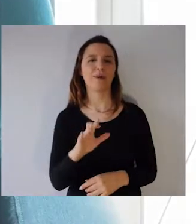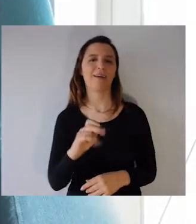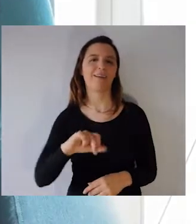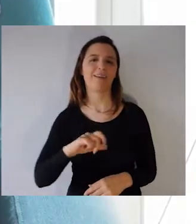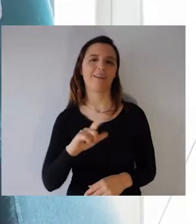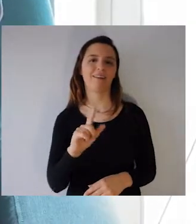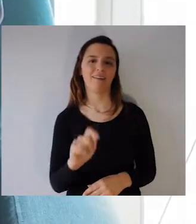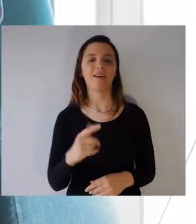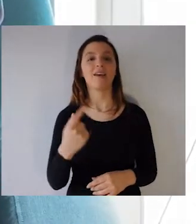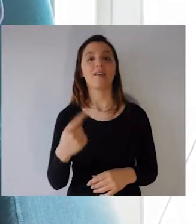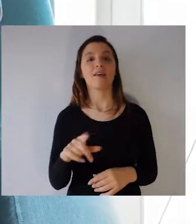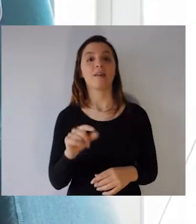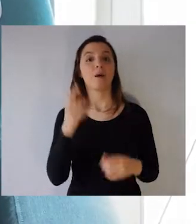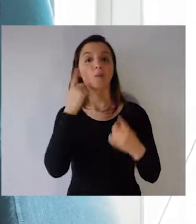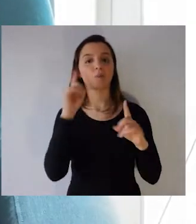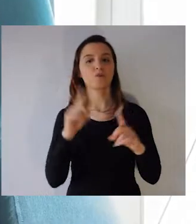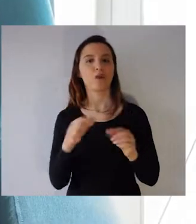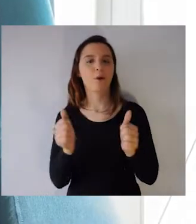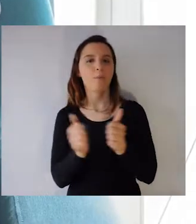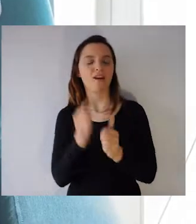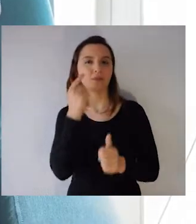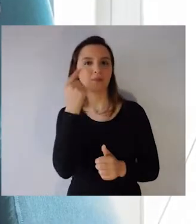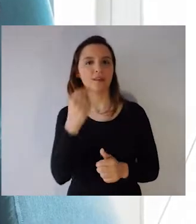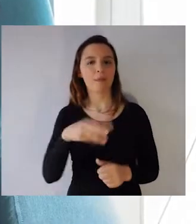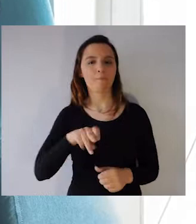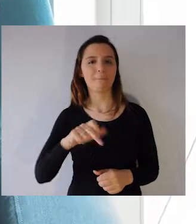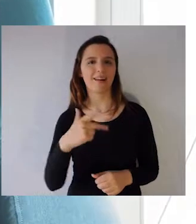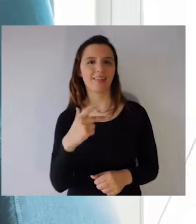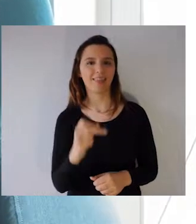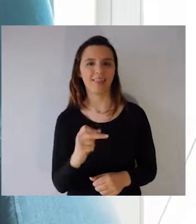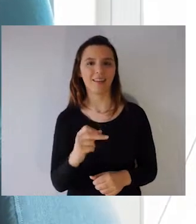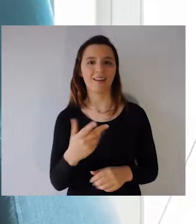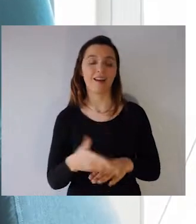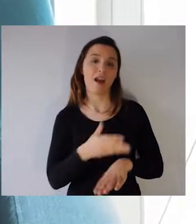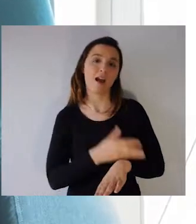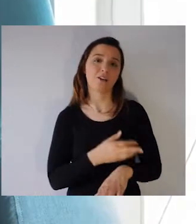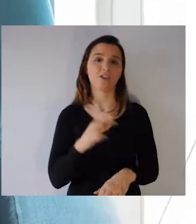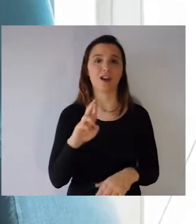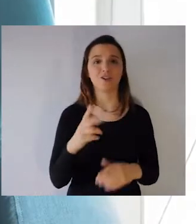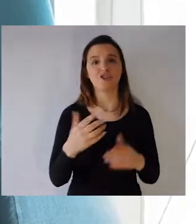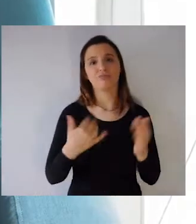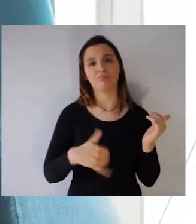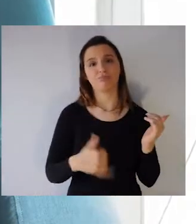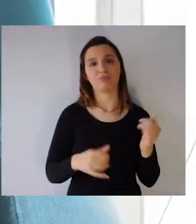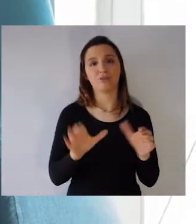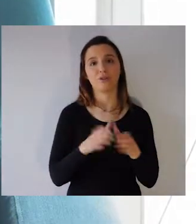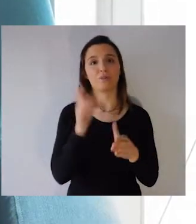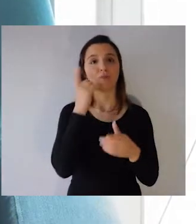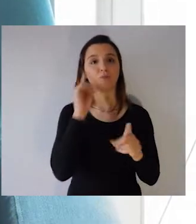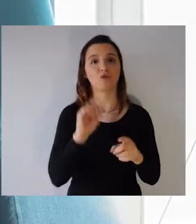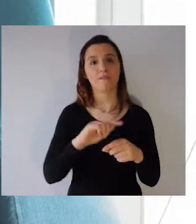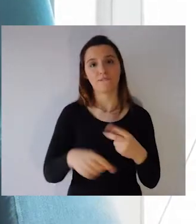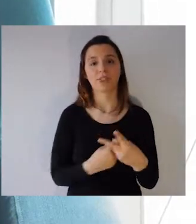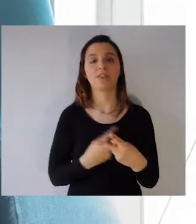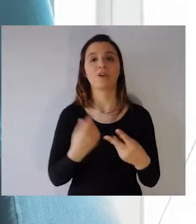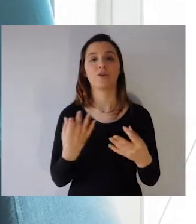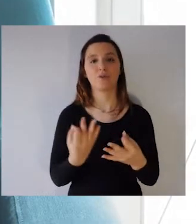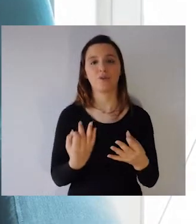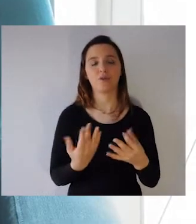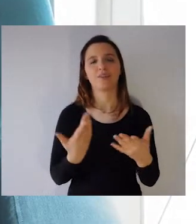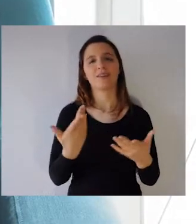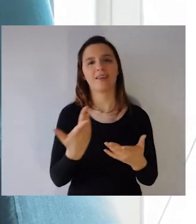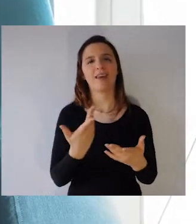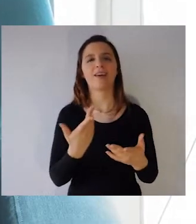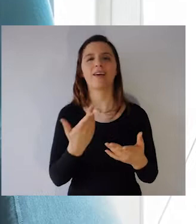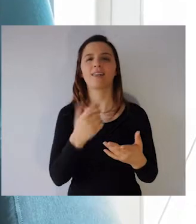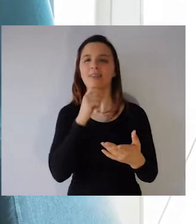Leiria, com uma banda sonora muito especial da Marta Abreu, ex-baixista dos Mão Morta e dos Voodoo Dolls. São